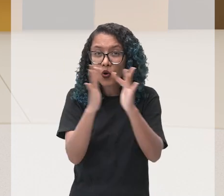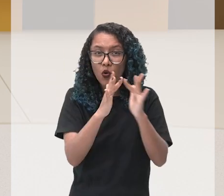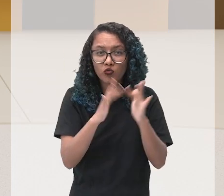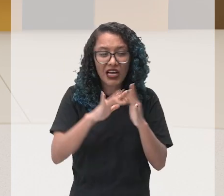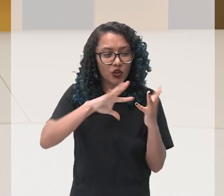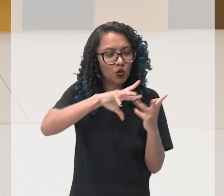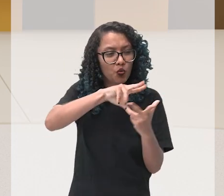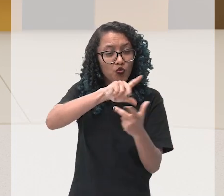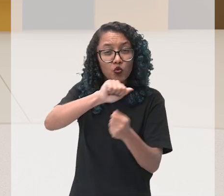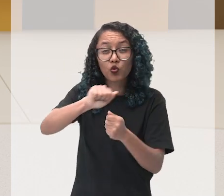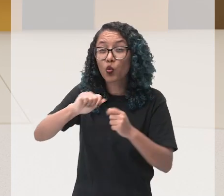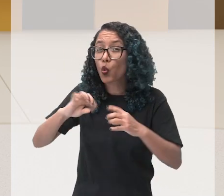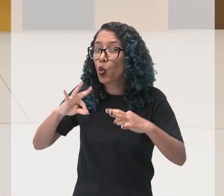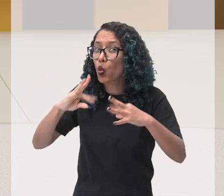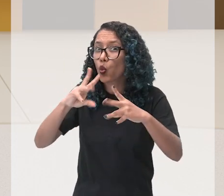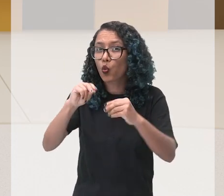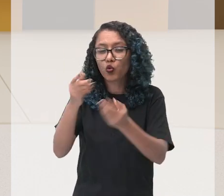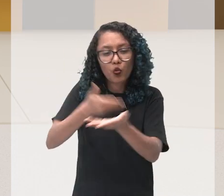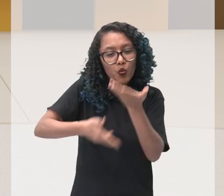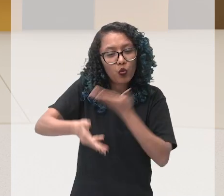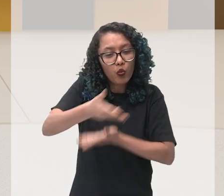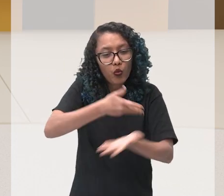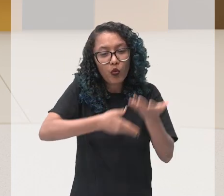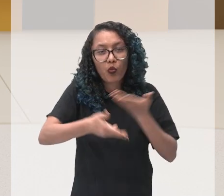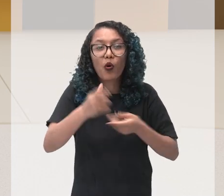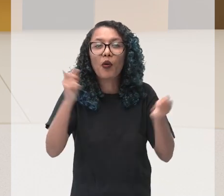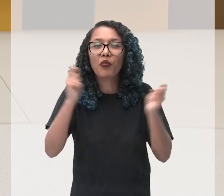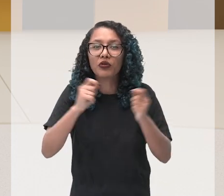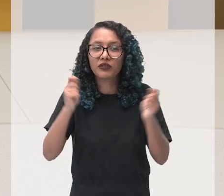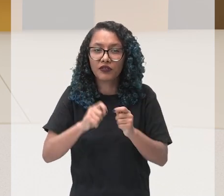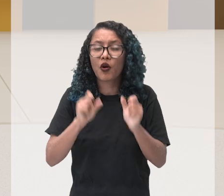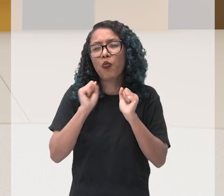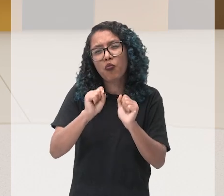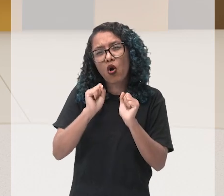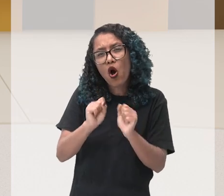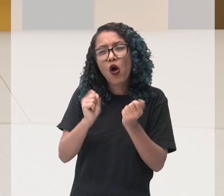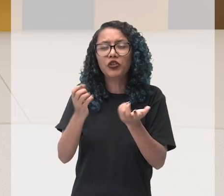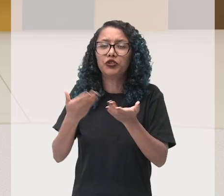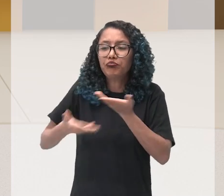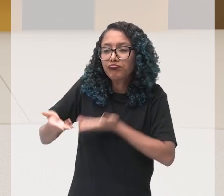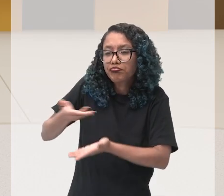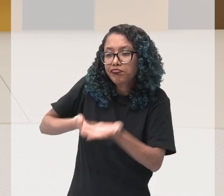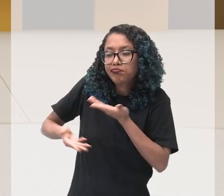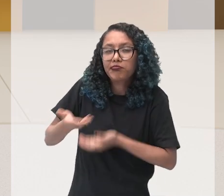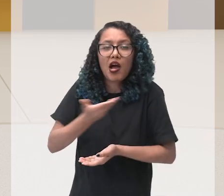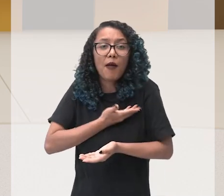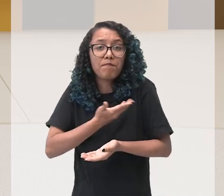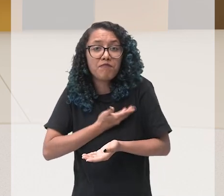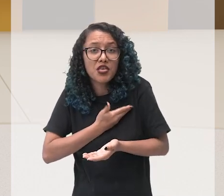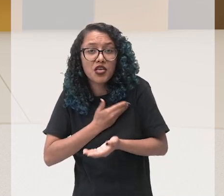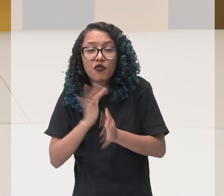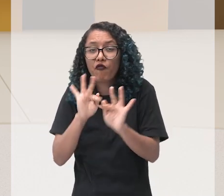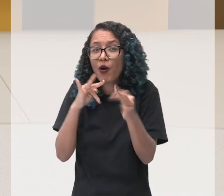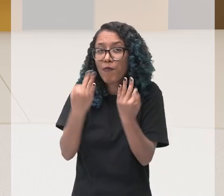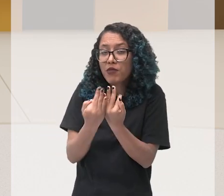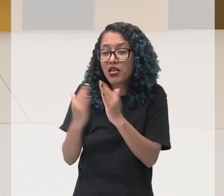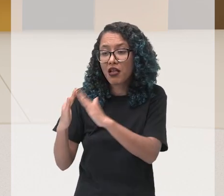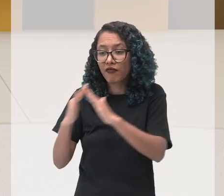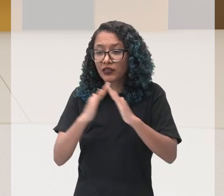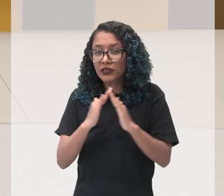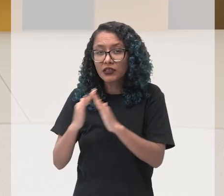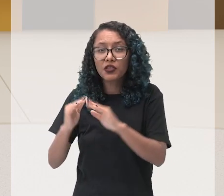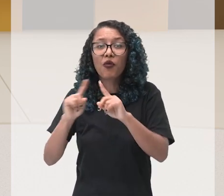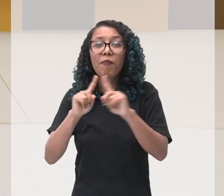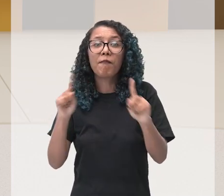e elas permitem que você interaja não somente com seus amigos, familiares, vizinhos, mas